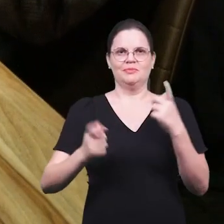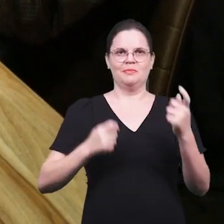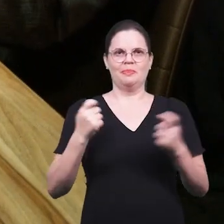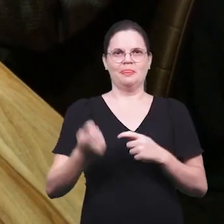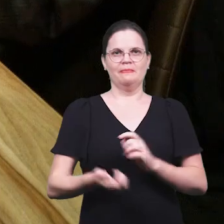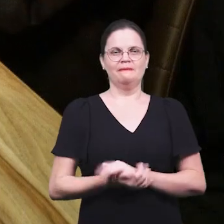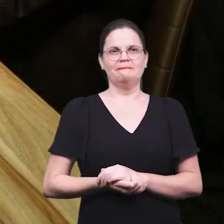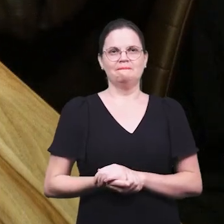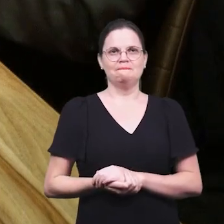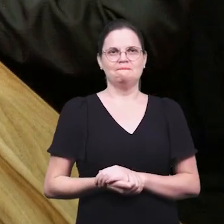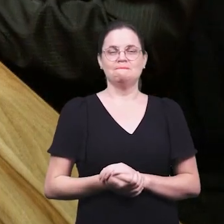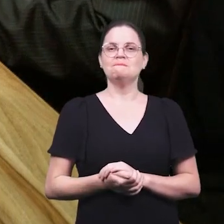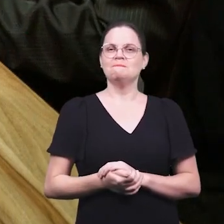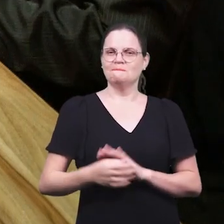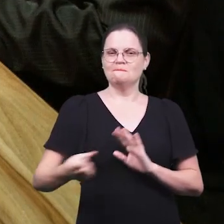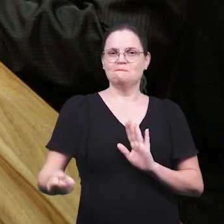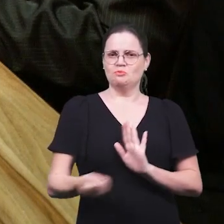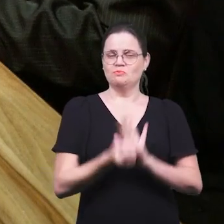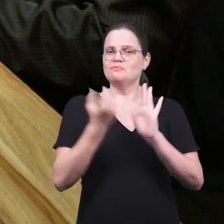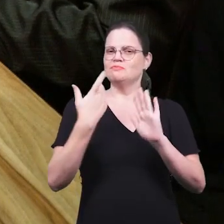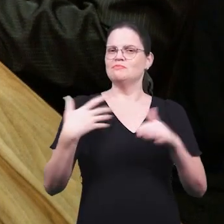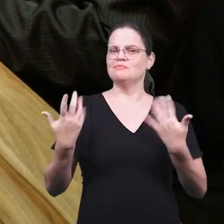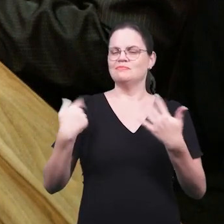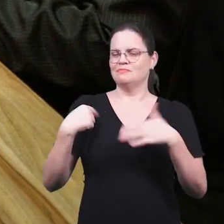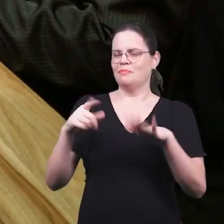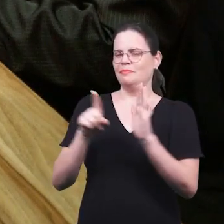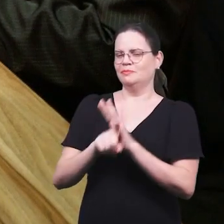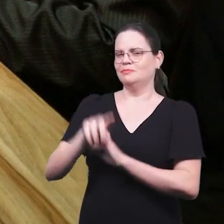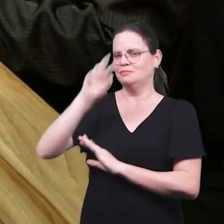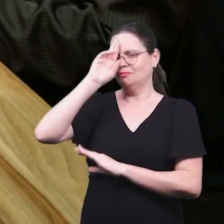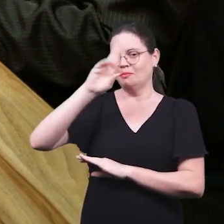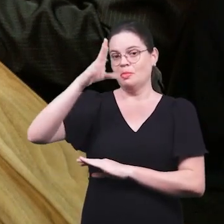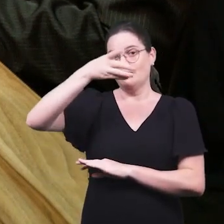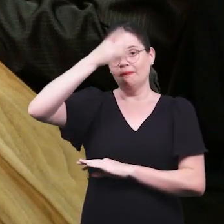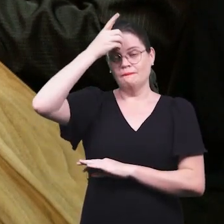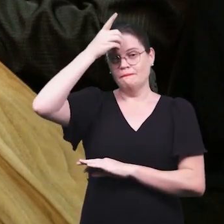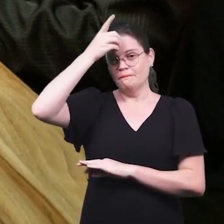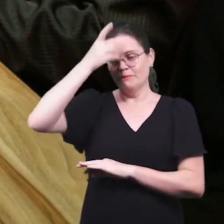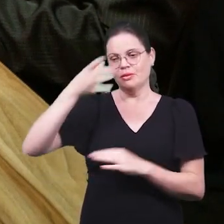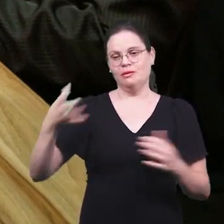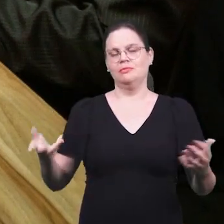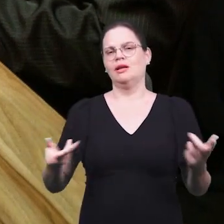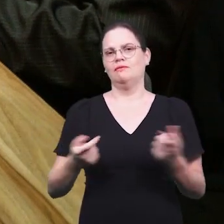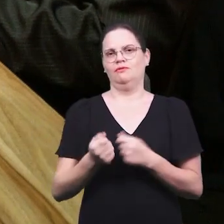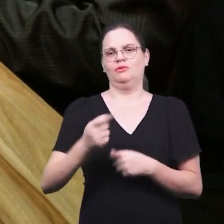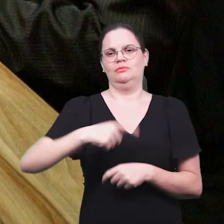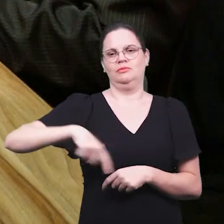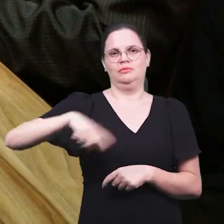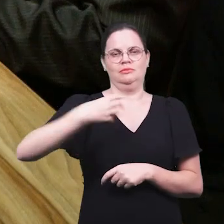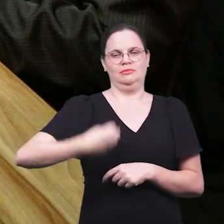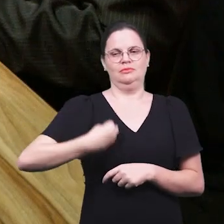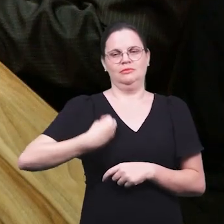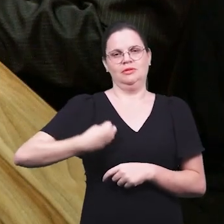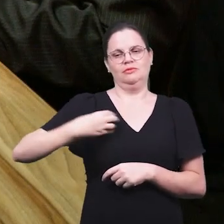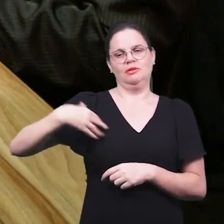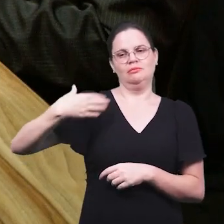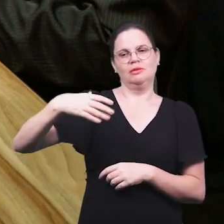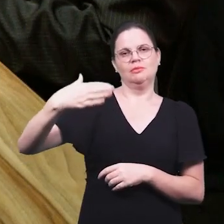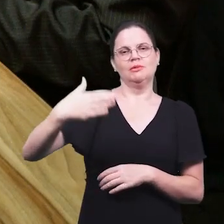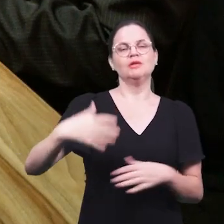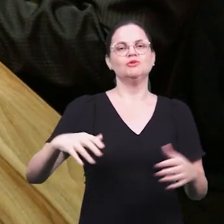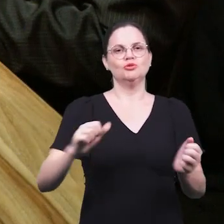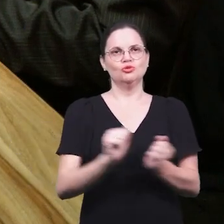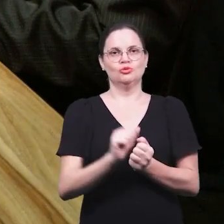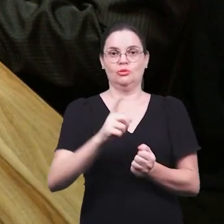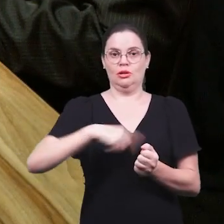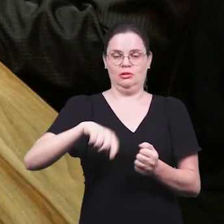fiel, ao servo fiel, o Senhor revela. Aleluia, amém. Graças a Deus. Maravilha, que marcante, né, irmão? A consulta ao Senhor, os dons